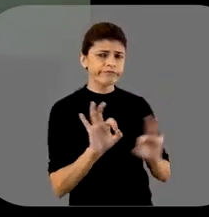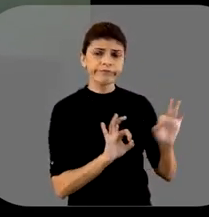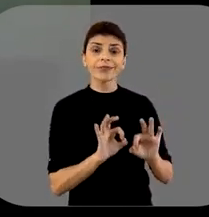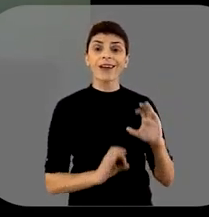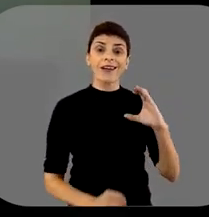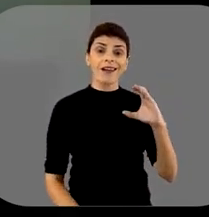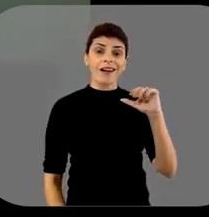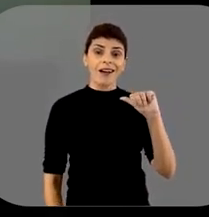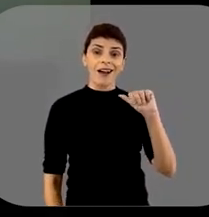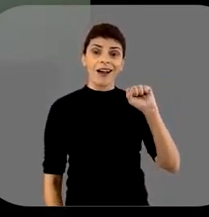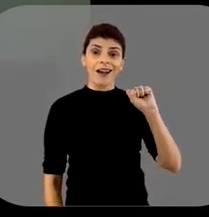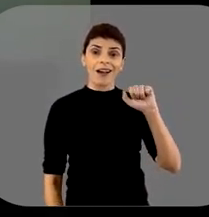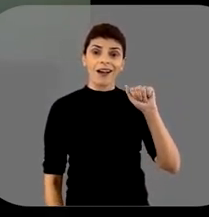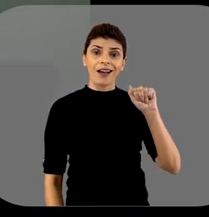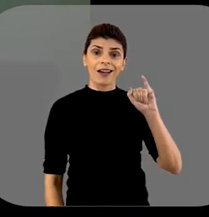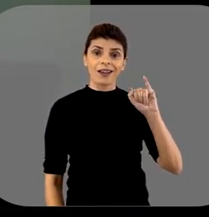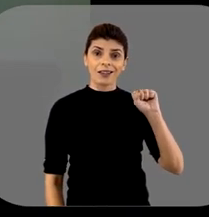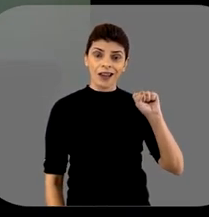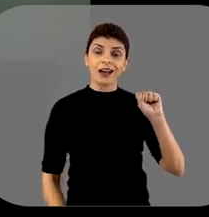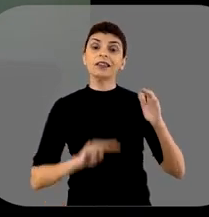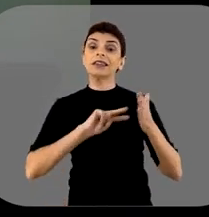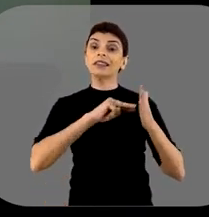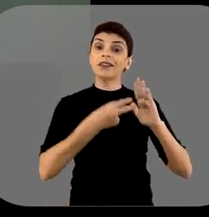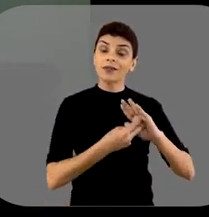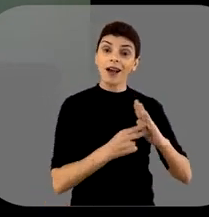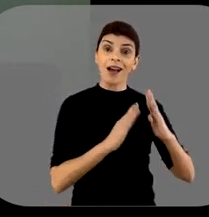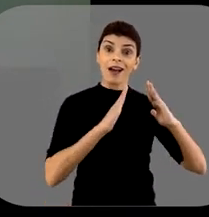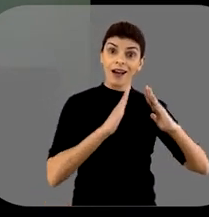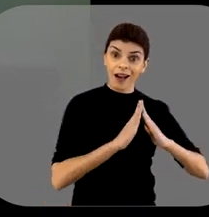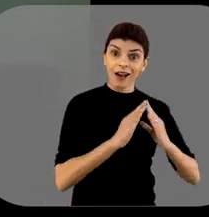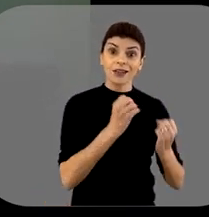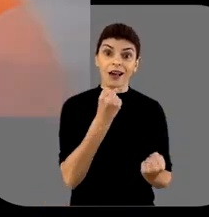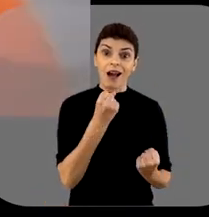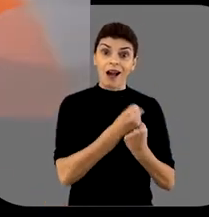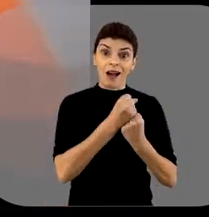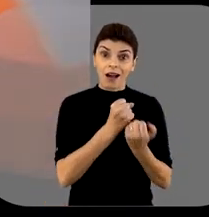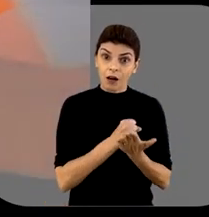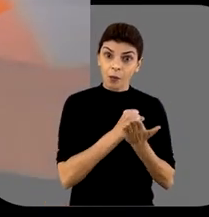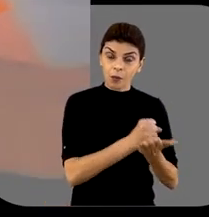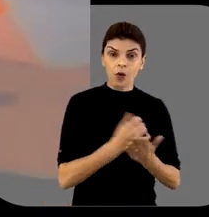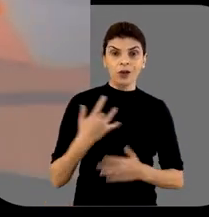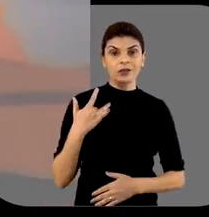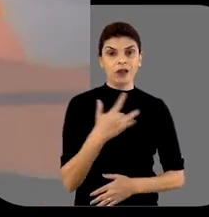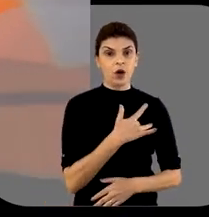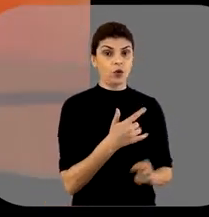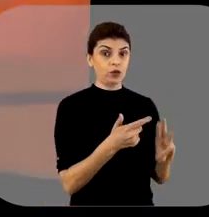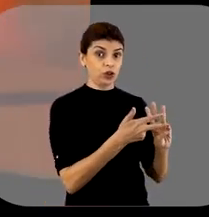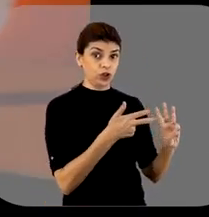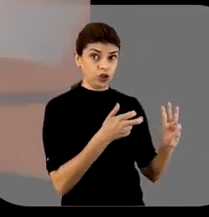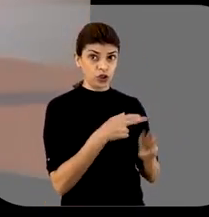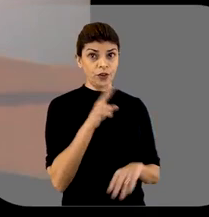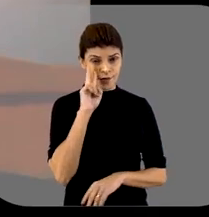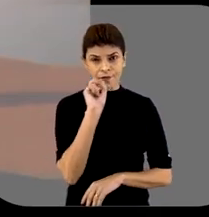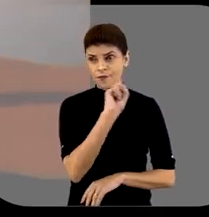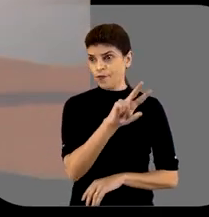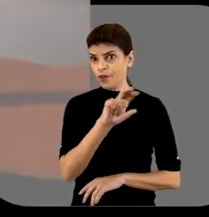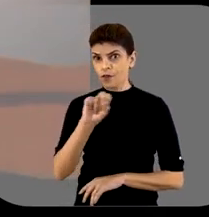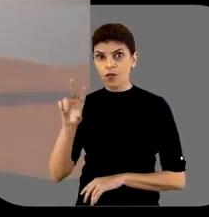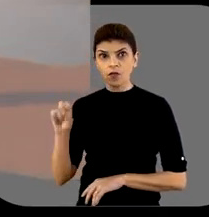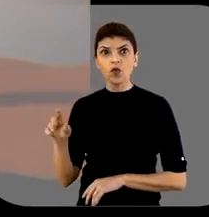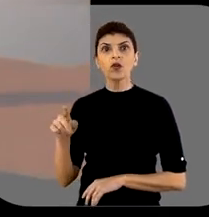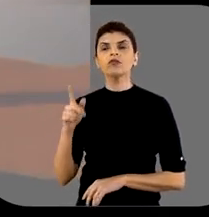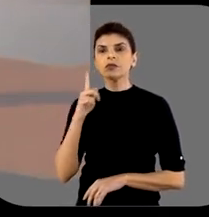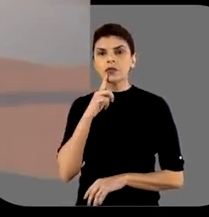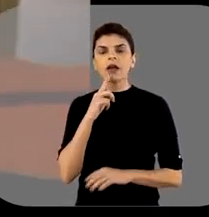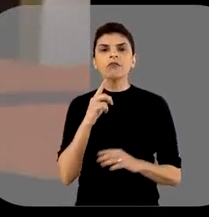CASAs, que são casas de apoio à saúde indígena. como vocês podem ver, é, na realidade, é uma casa